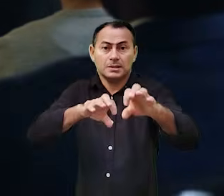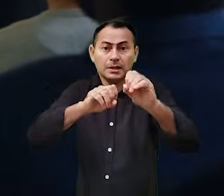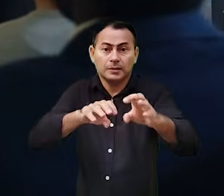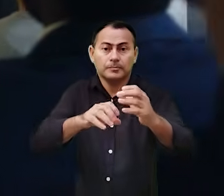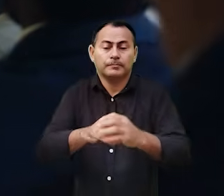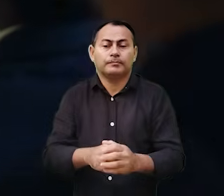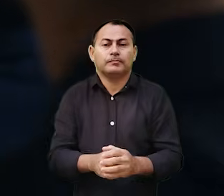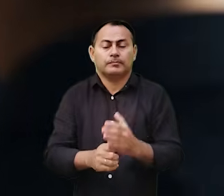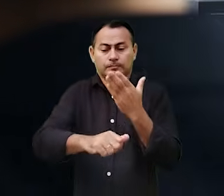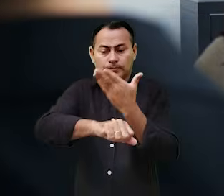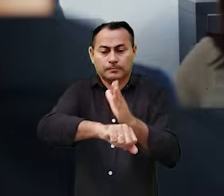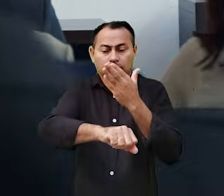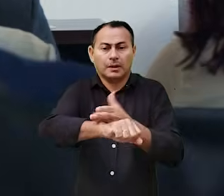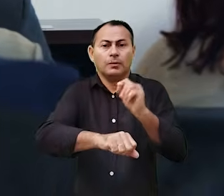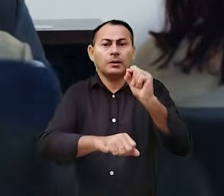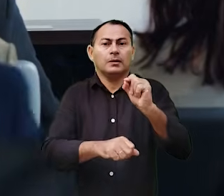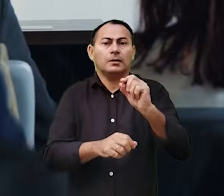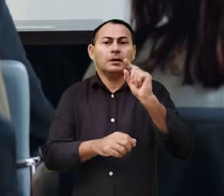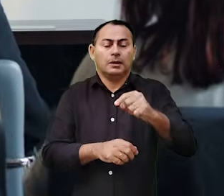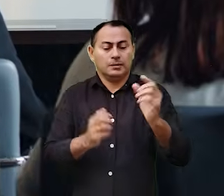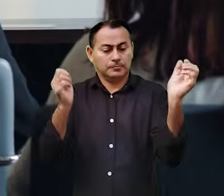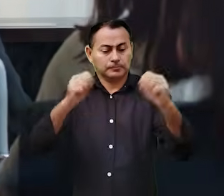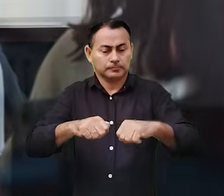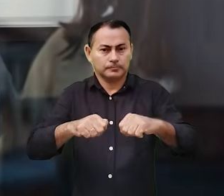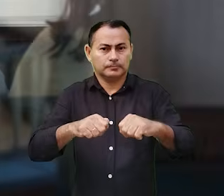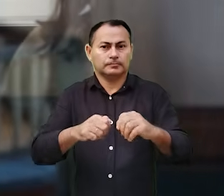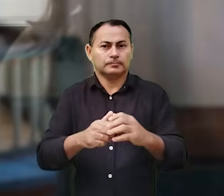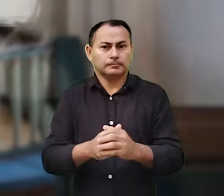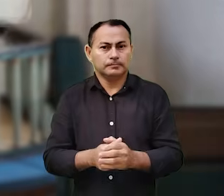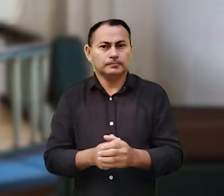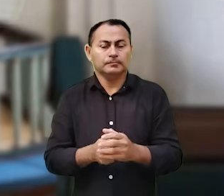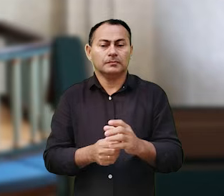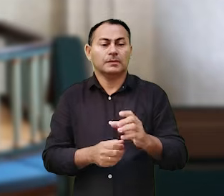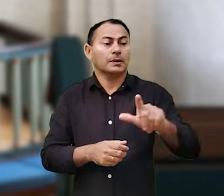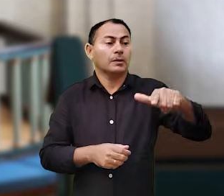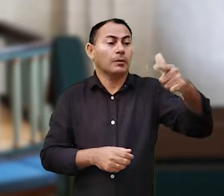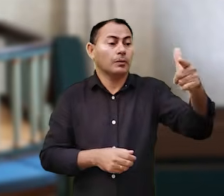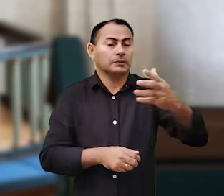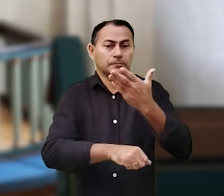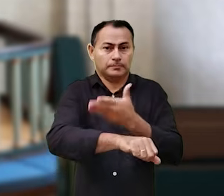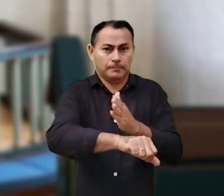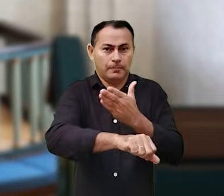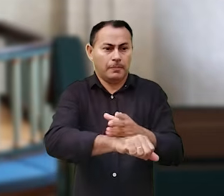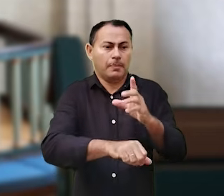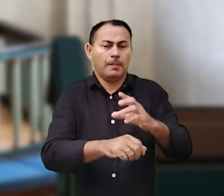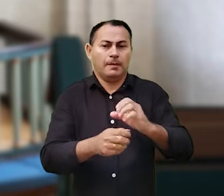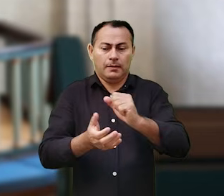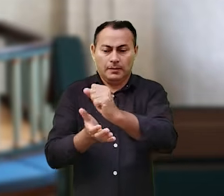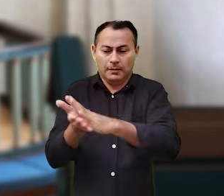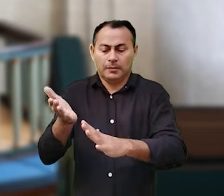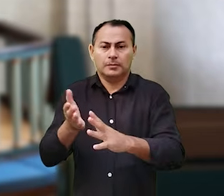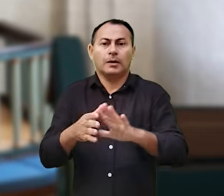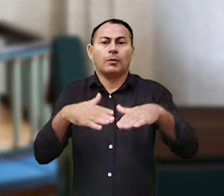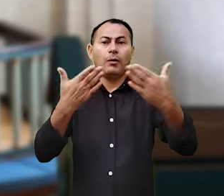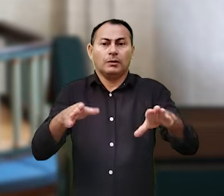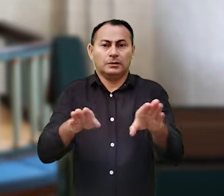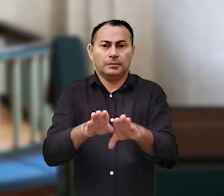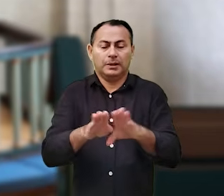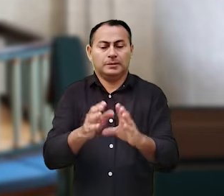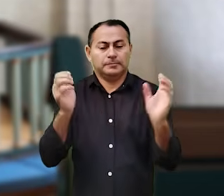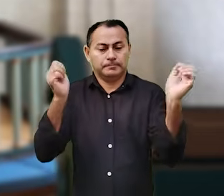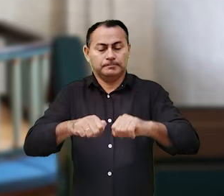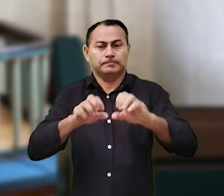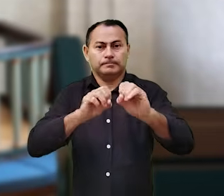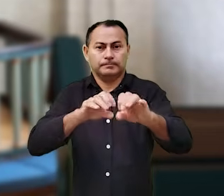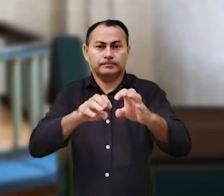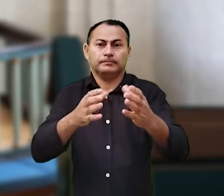de ensino e de exercer aquilo para o que foi capacitado. Os outros exercerão aquelas atividades para as quais também